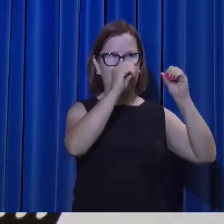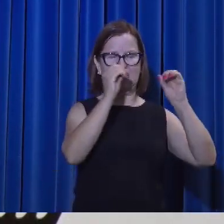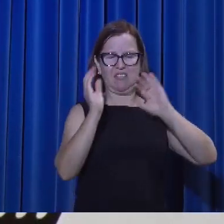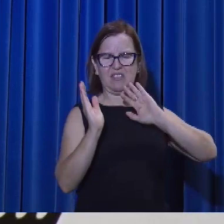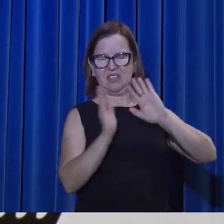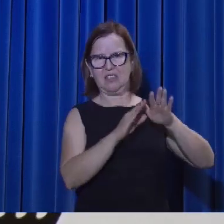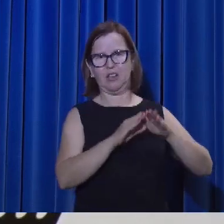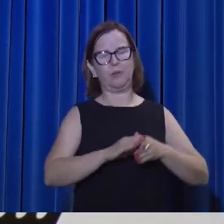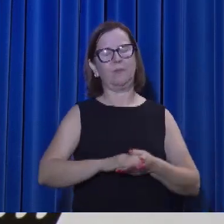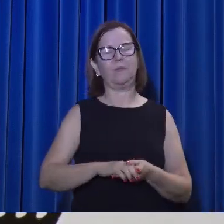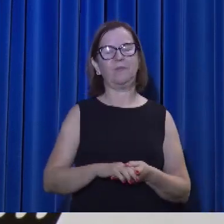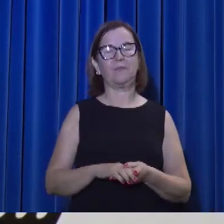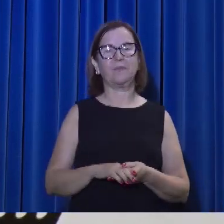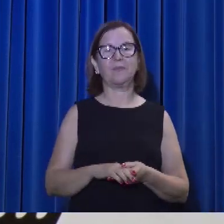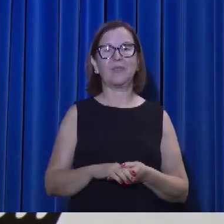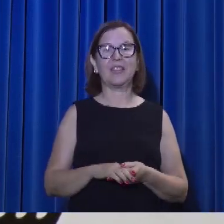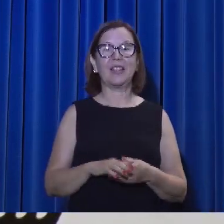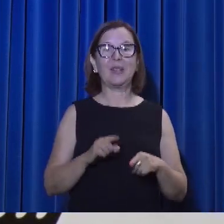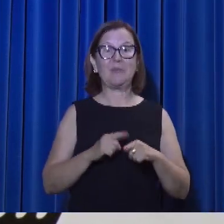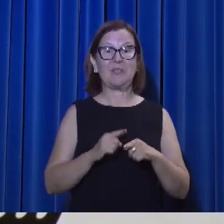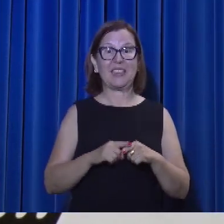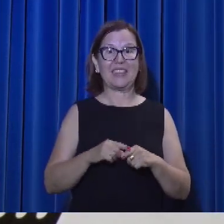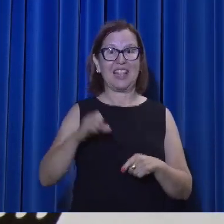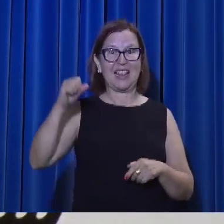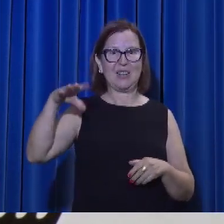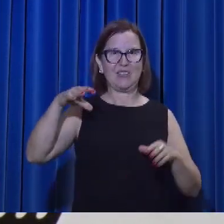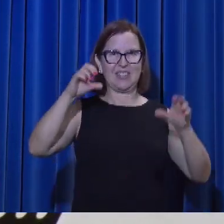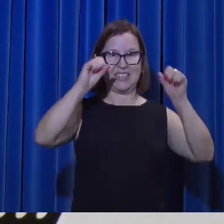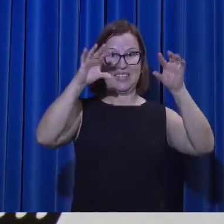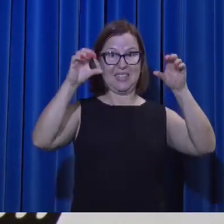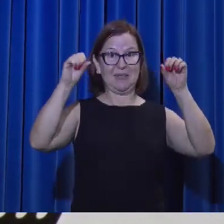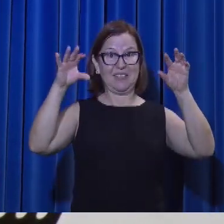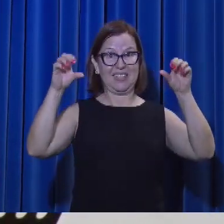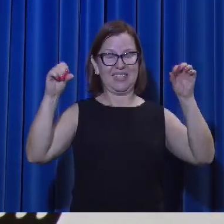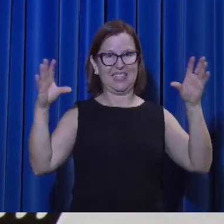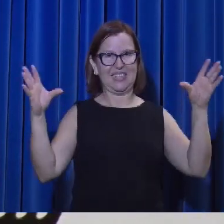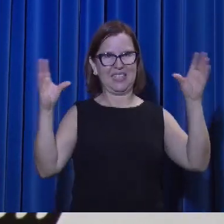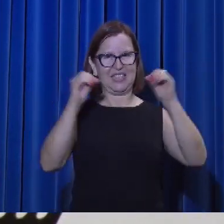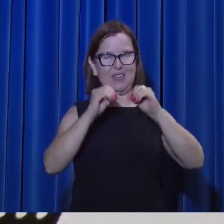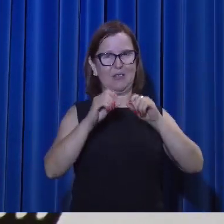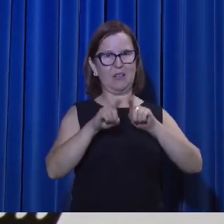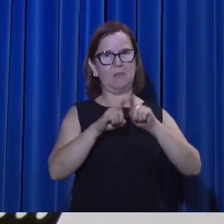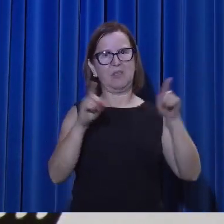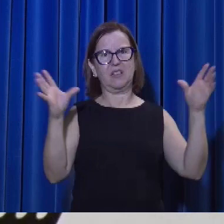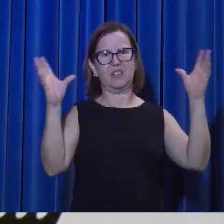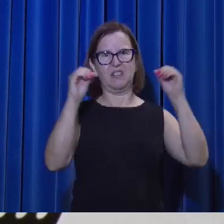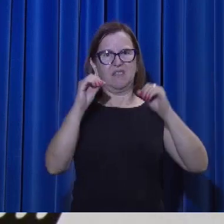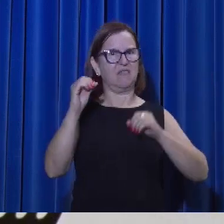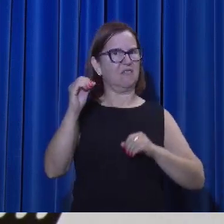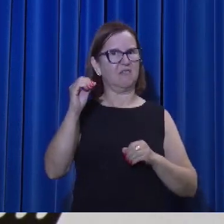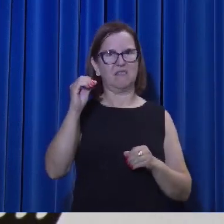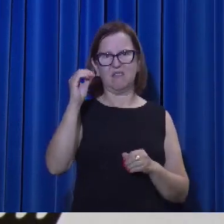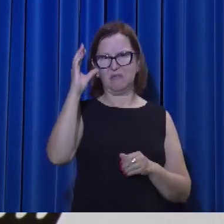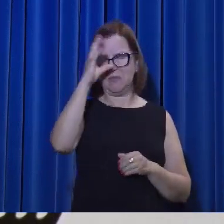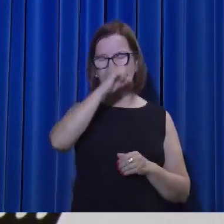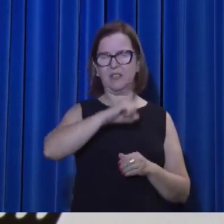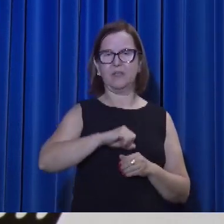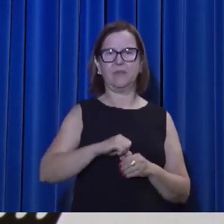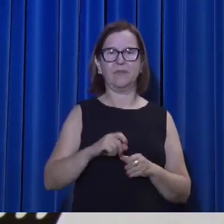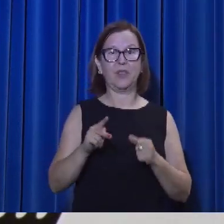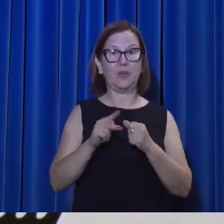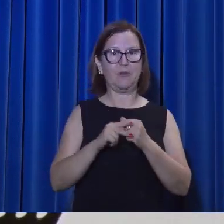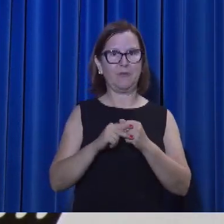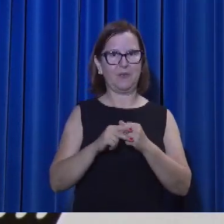Porque como nós vimos, meus irmãos, a luz resplandece nas trevas e as trevas não a compreendem. O Verbo estava no mundo e ainda